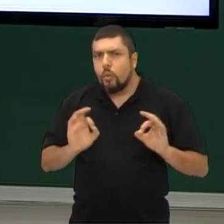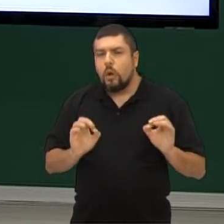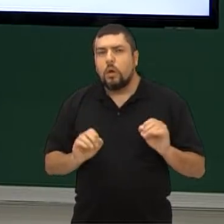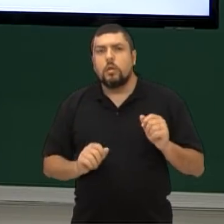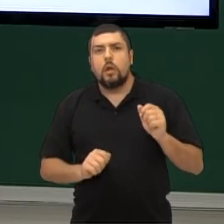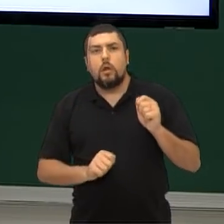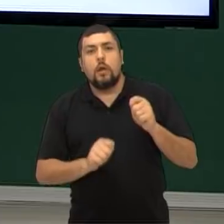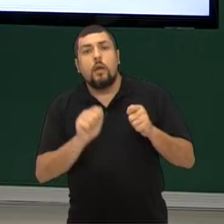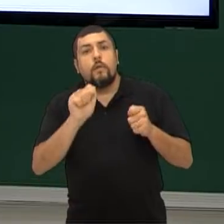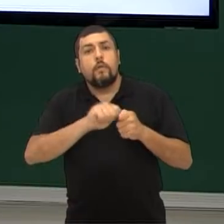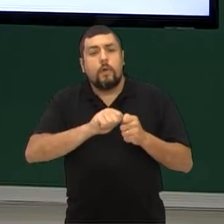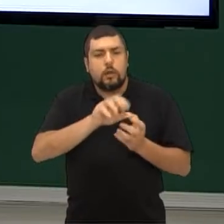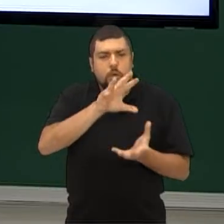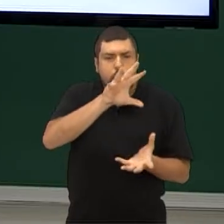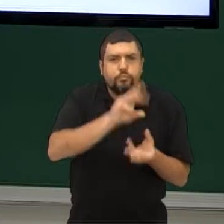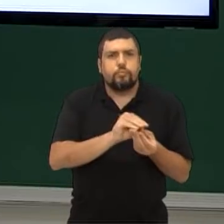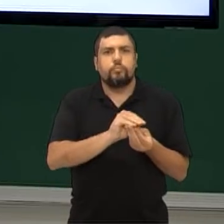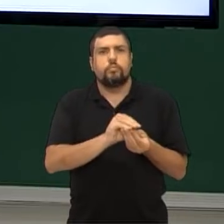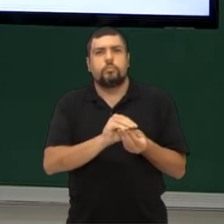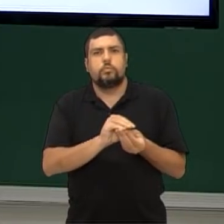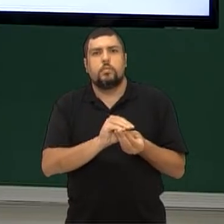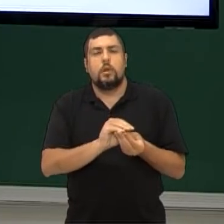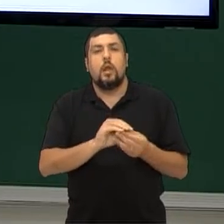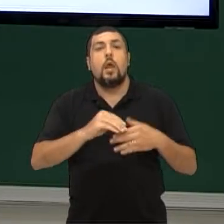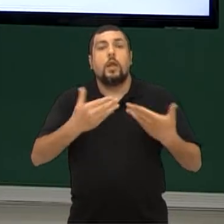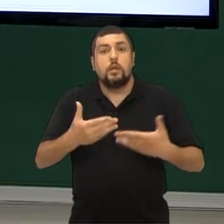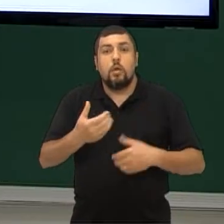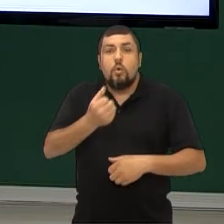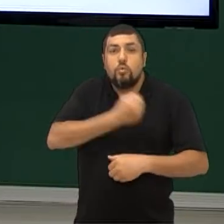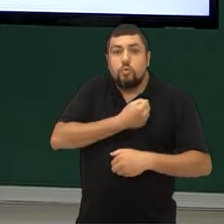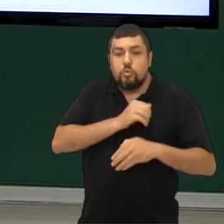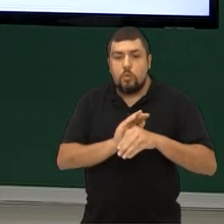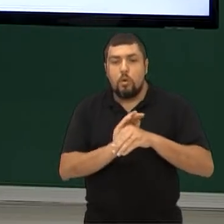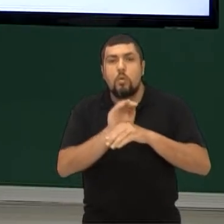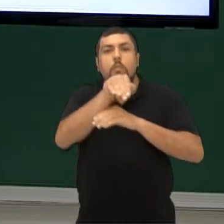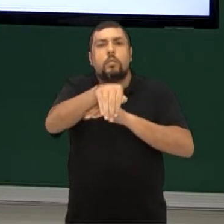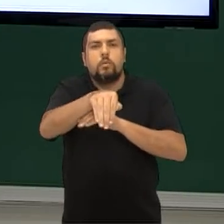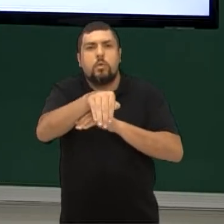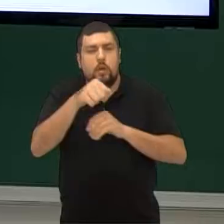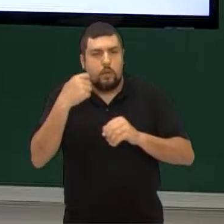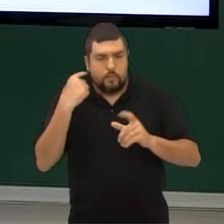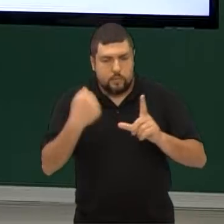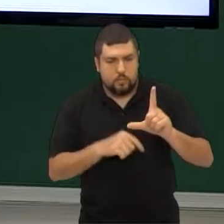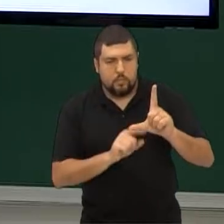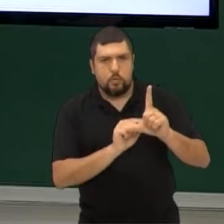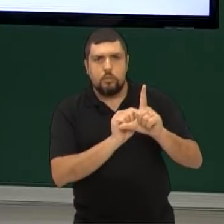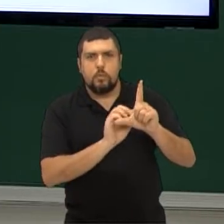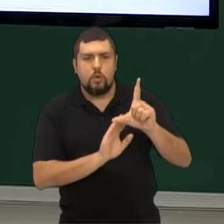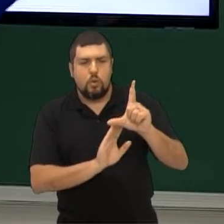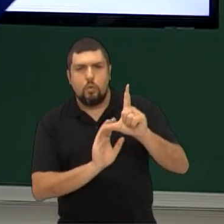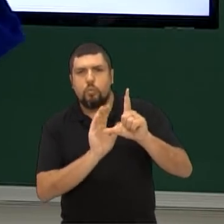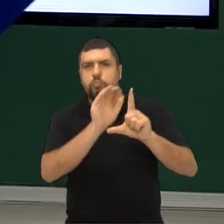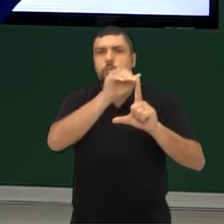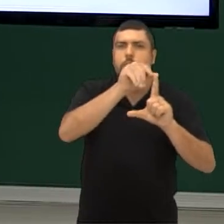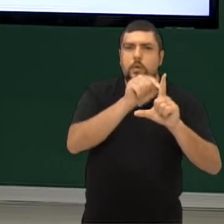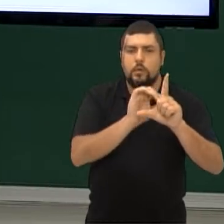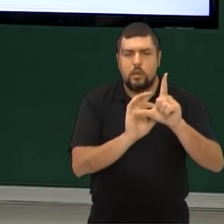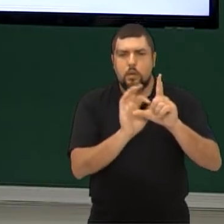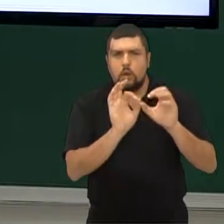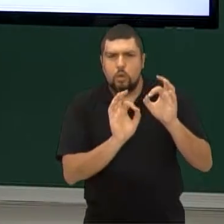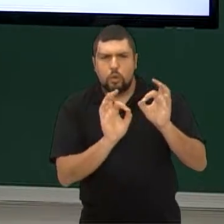essa parte do gráfico. Não existiu nenhum nascimento naquele período, então a gente pode fazer isso no gráfico de barras, por exemplo. A gente ajusta